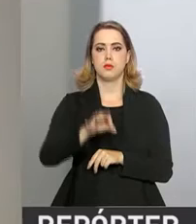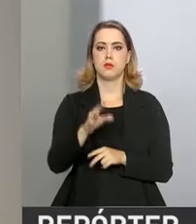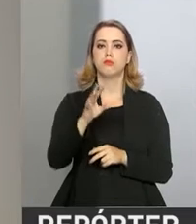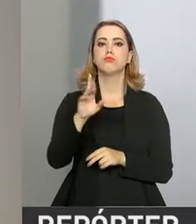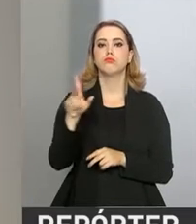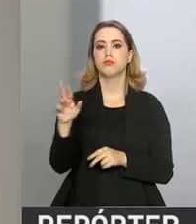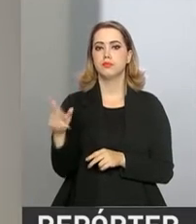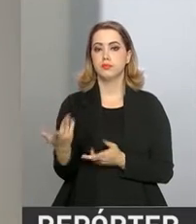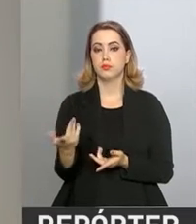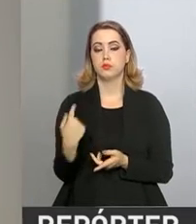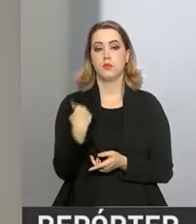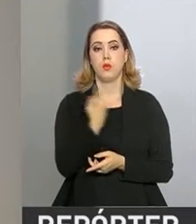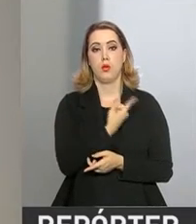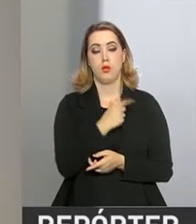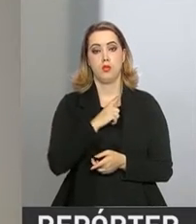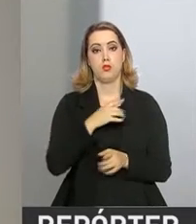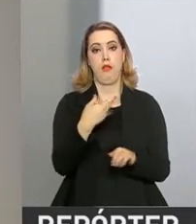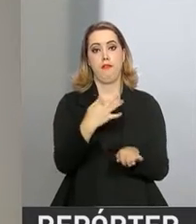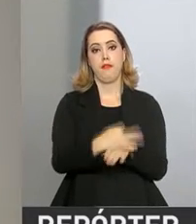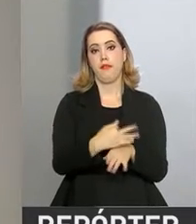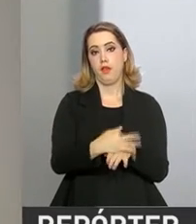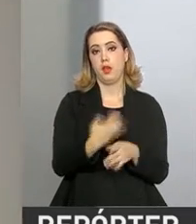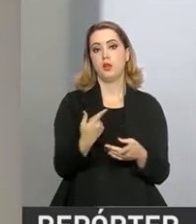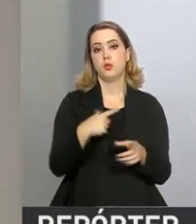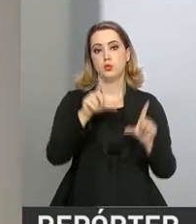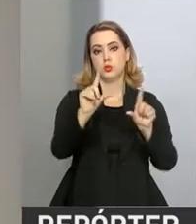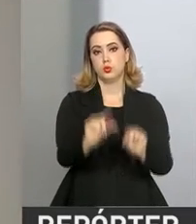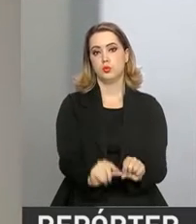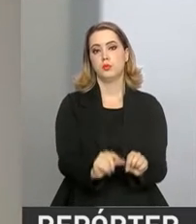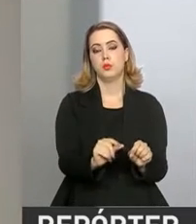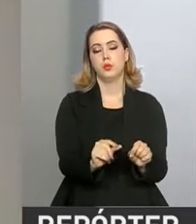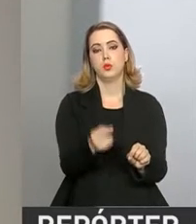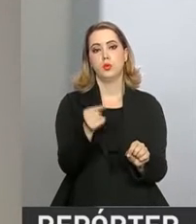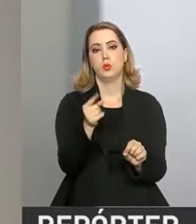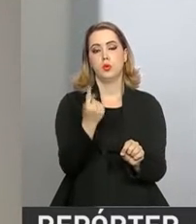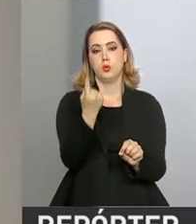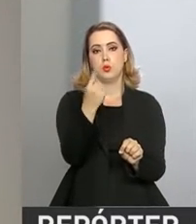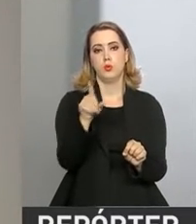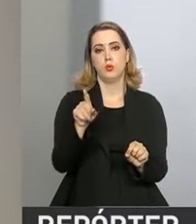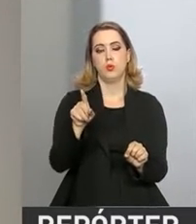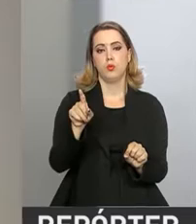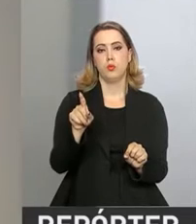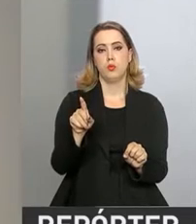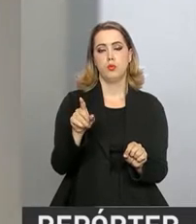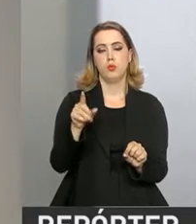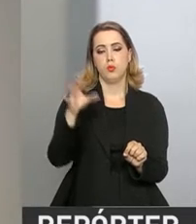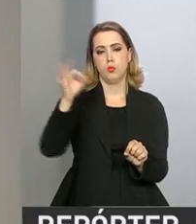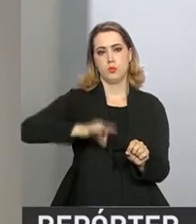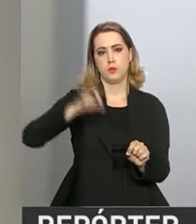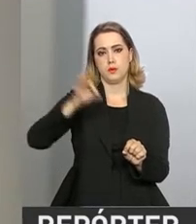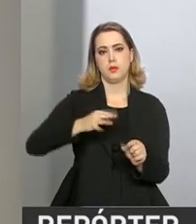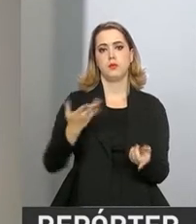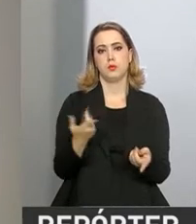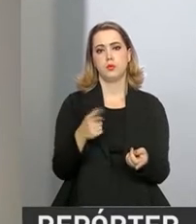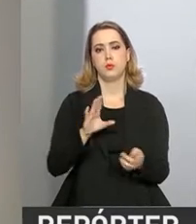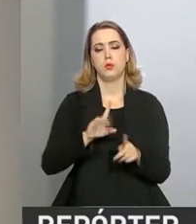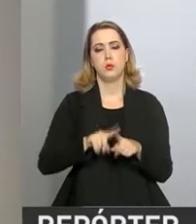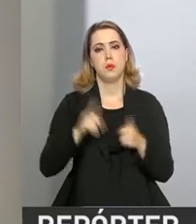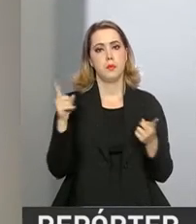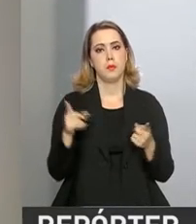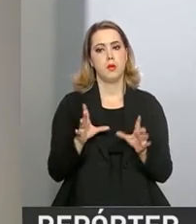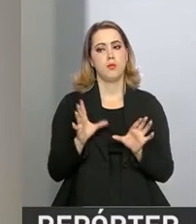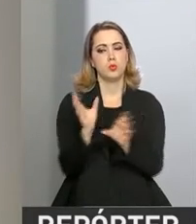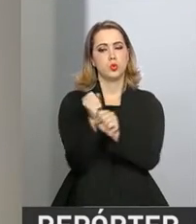contrapartida nós tínhamos a metalurgia com uma queda de preço de 1,1 por cento já em no